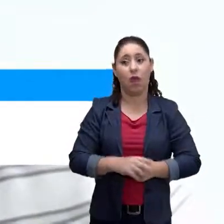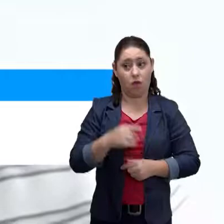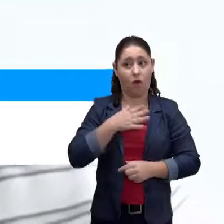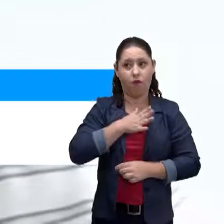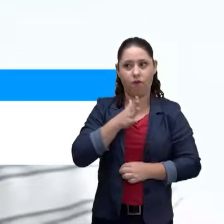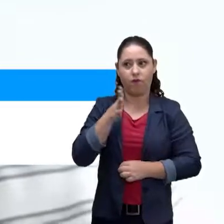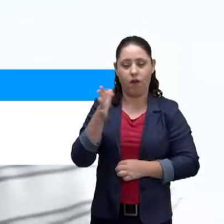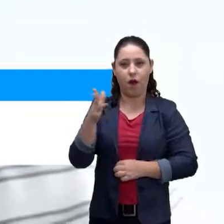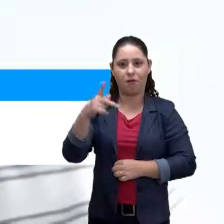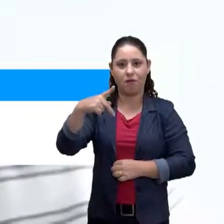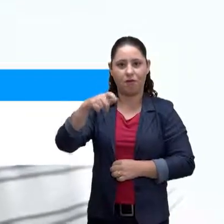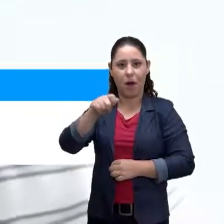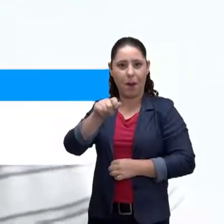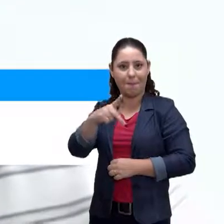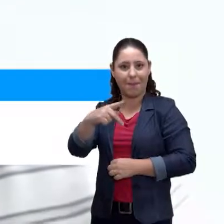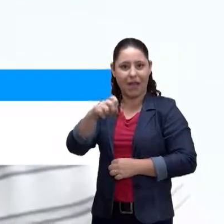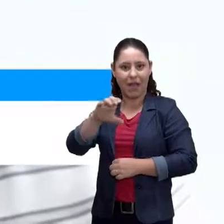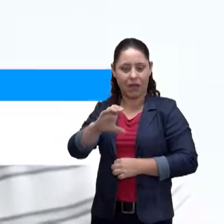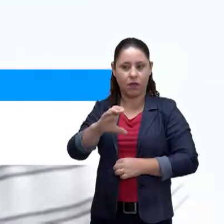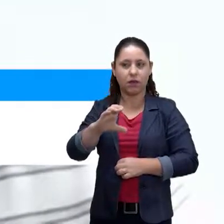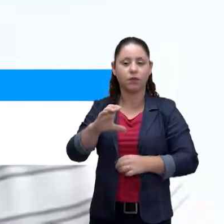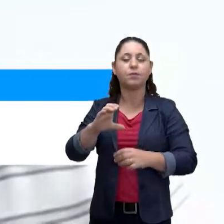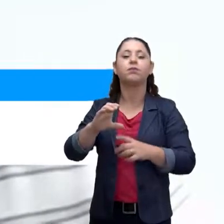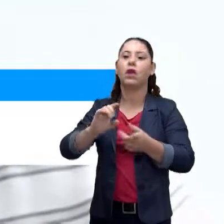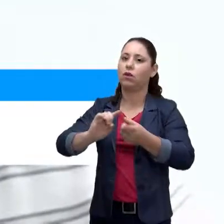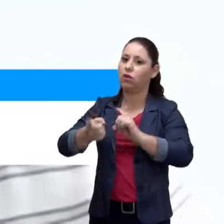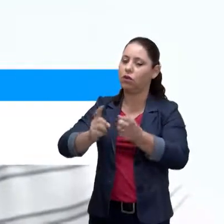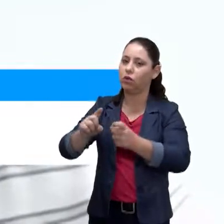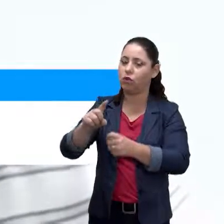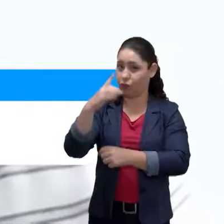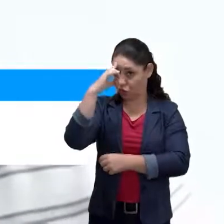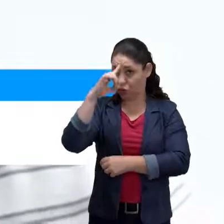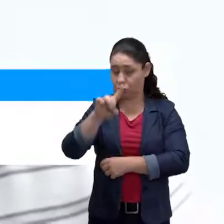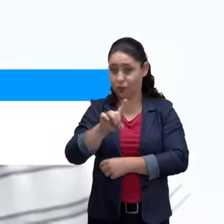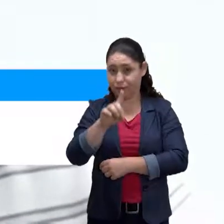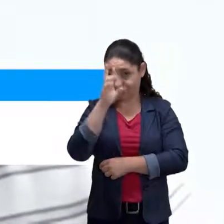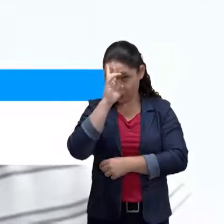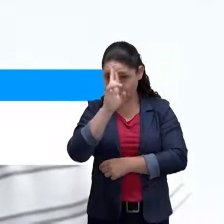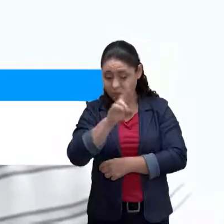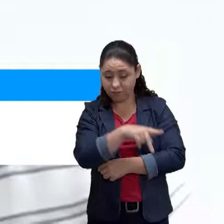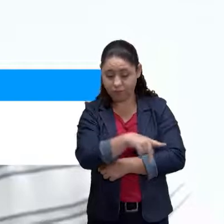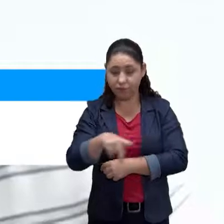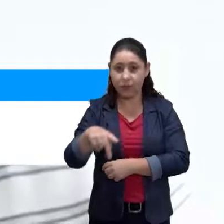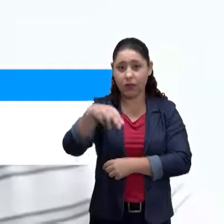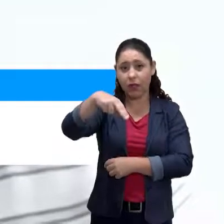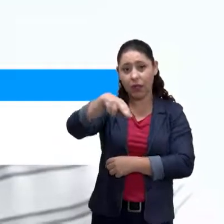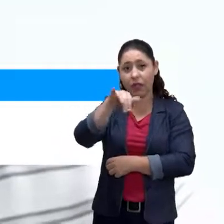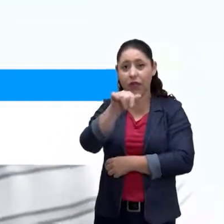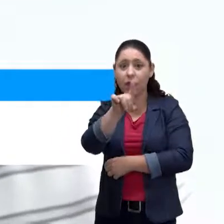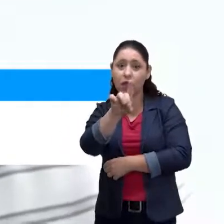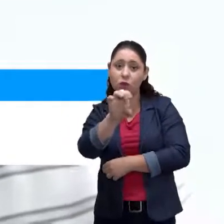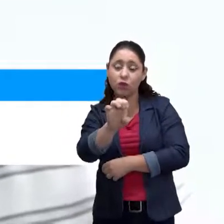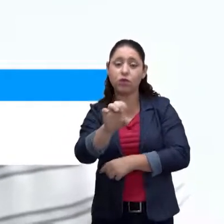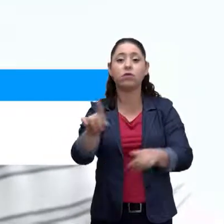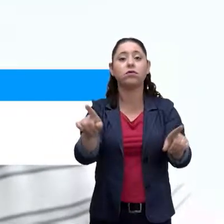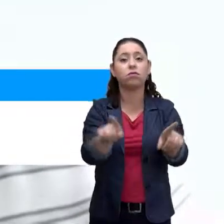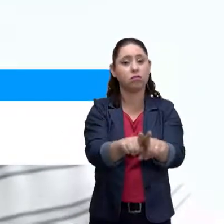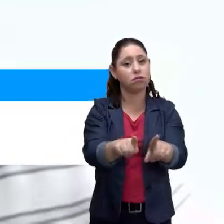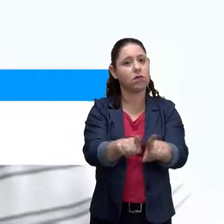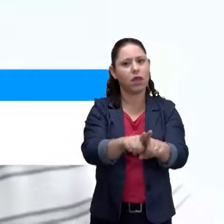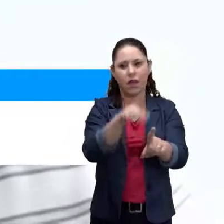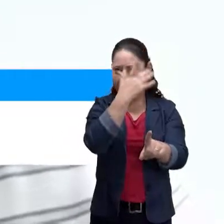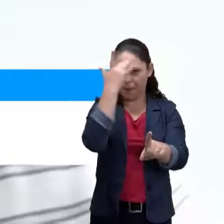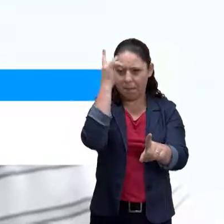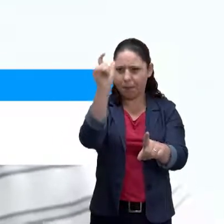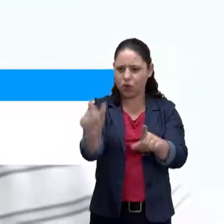na FAPEC, nos reunimos com a diretora-presidente Nilde Brum e